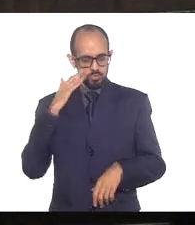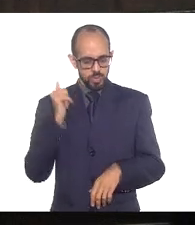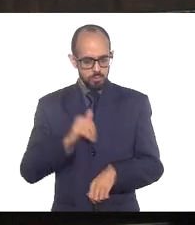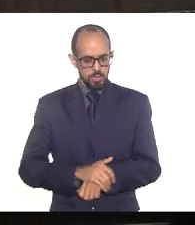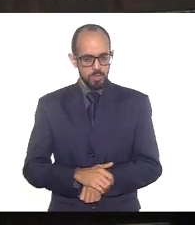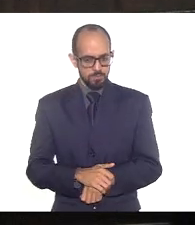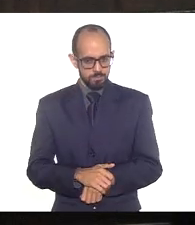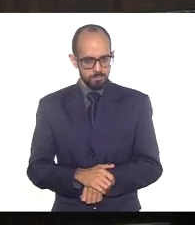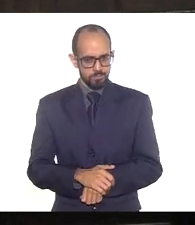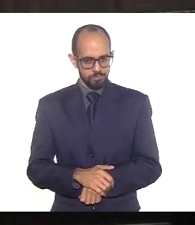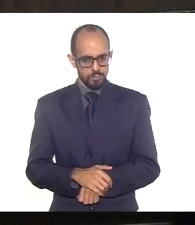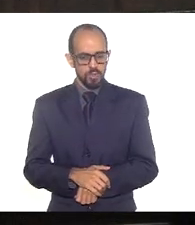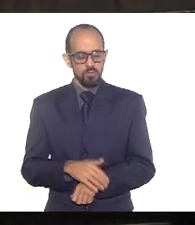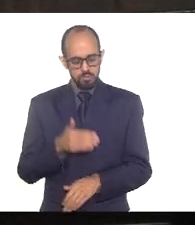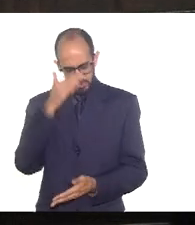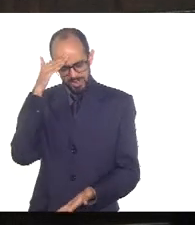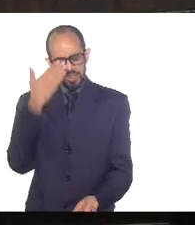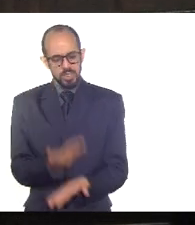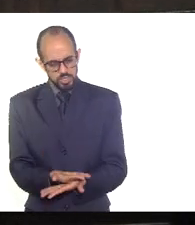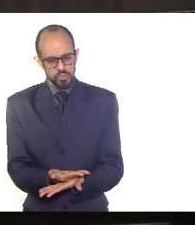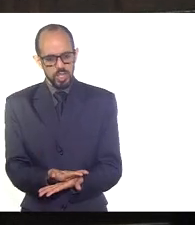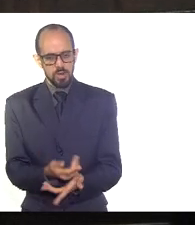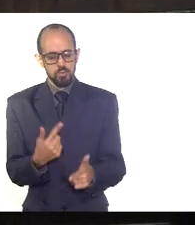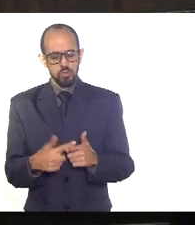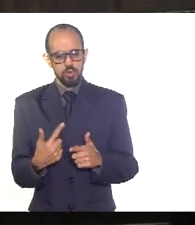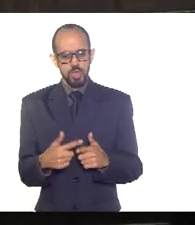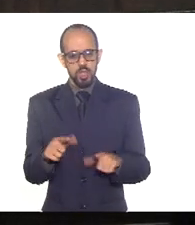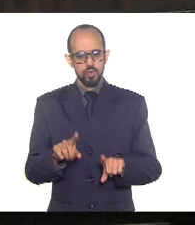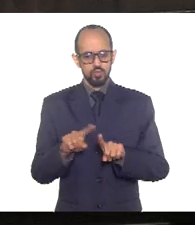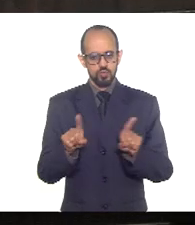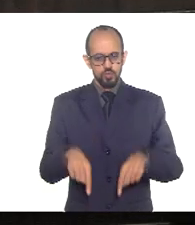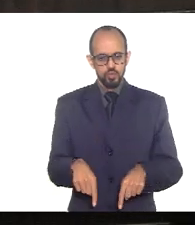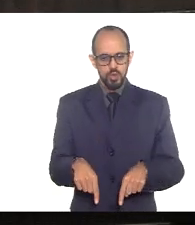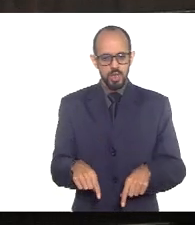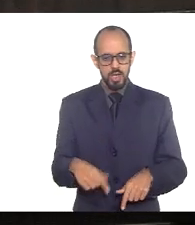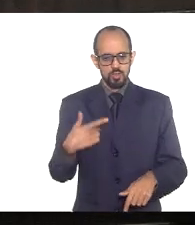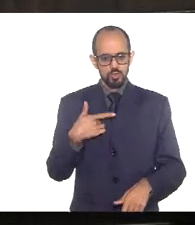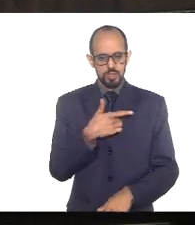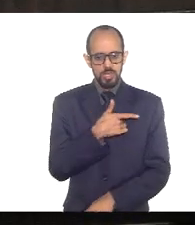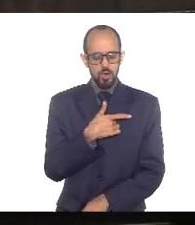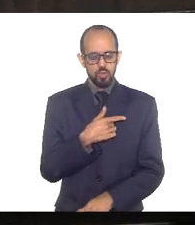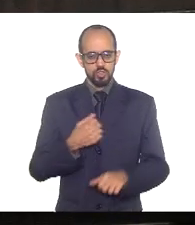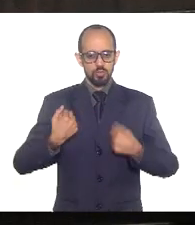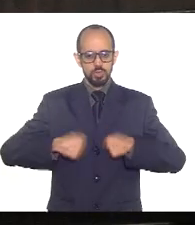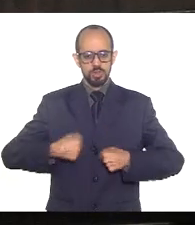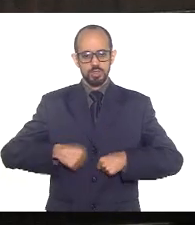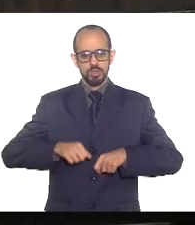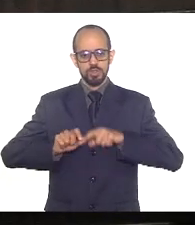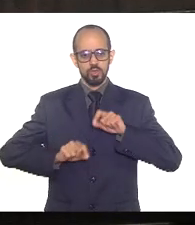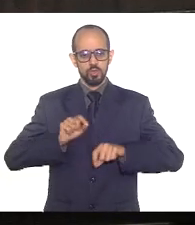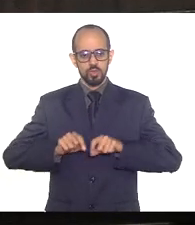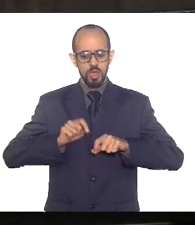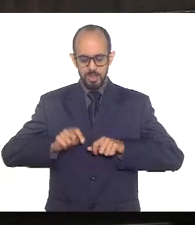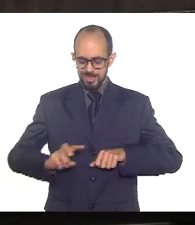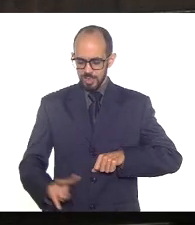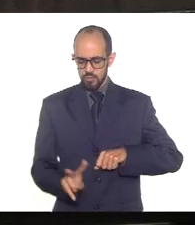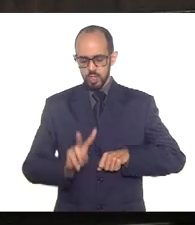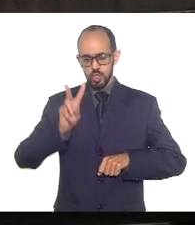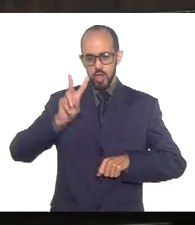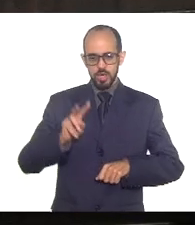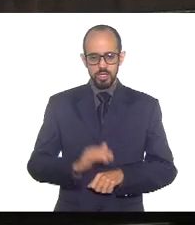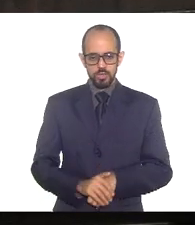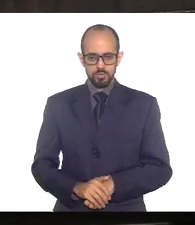crédito vamos acreditar porque os trabalhadores da área da saúde é que precisam dessa Vitória